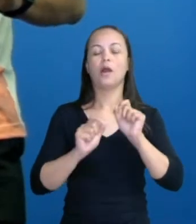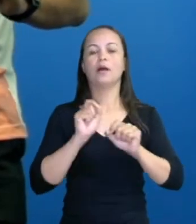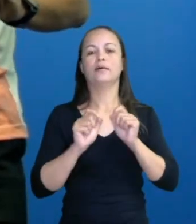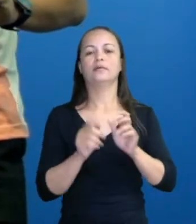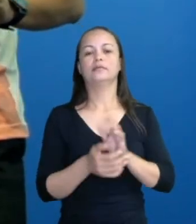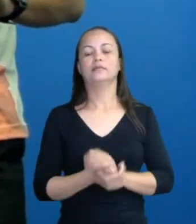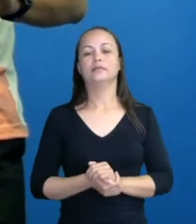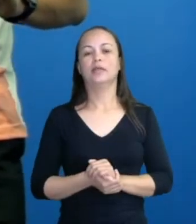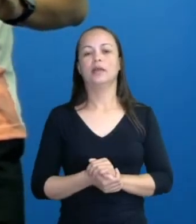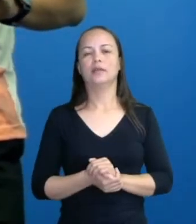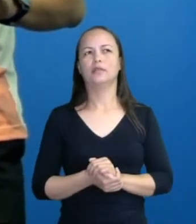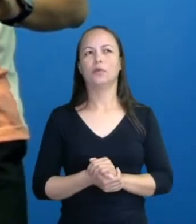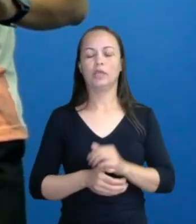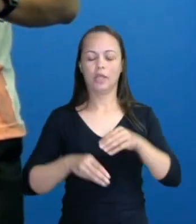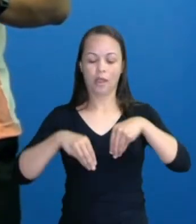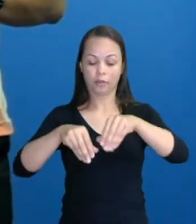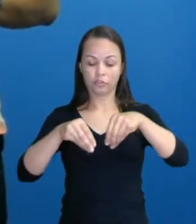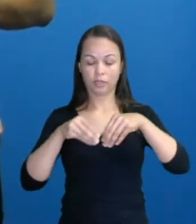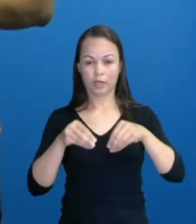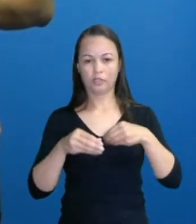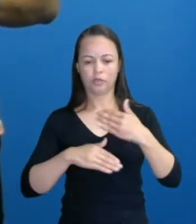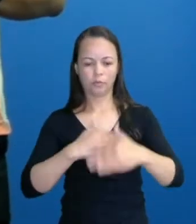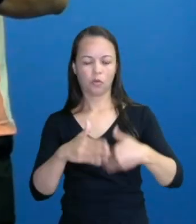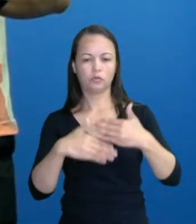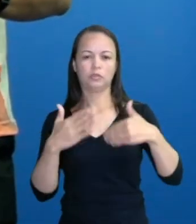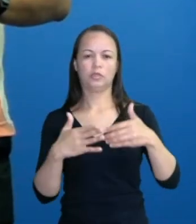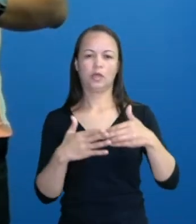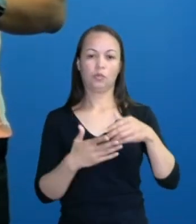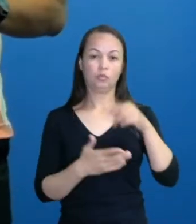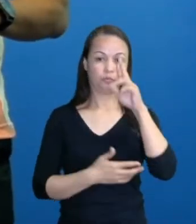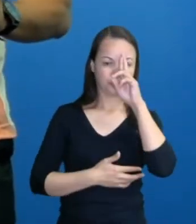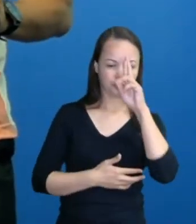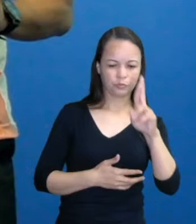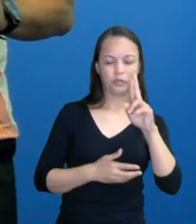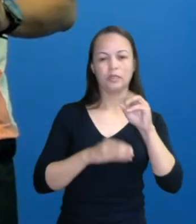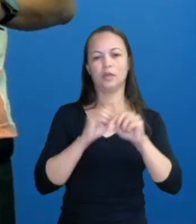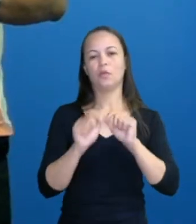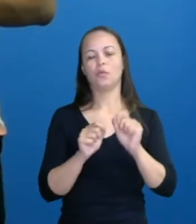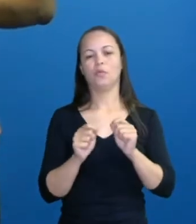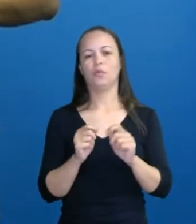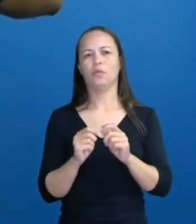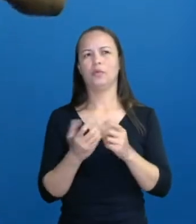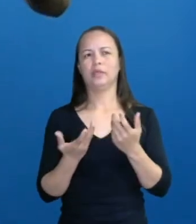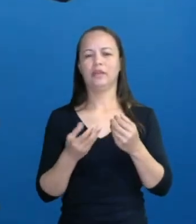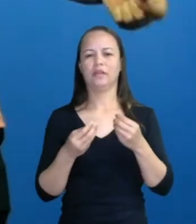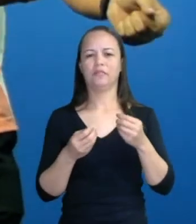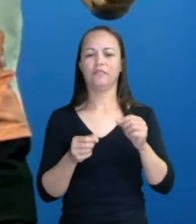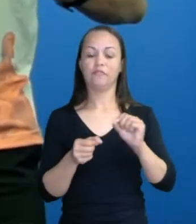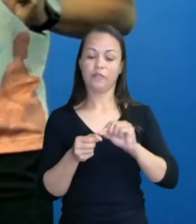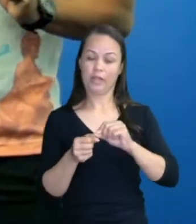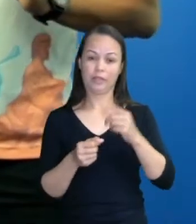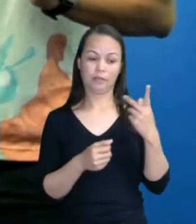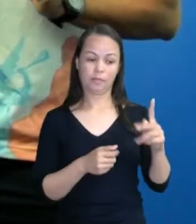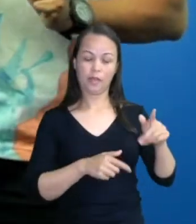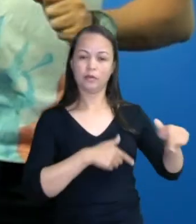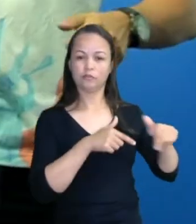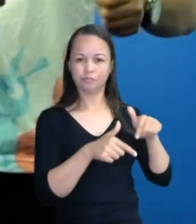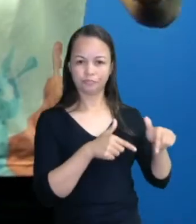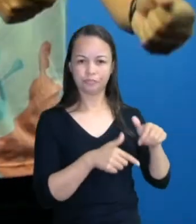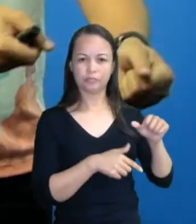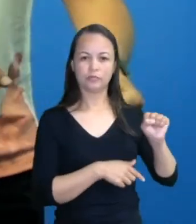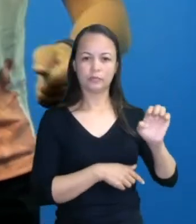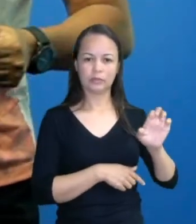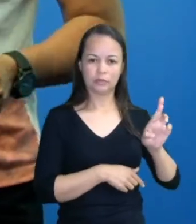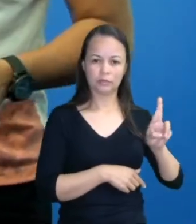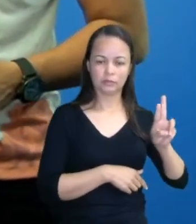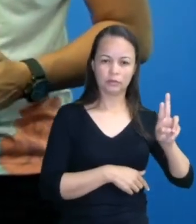que as terras é a produção do senhor, que é feita pelos servos. O senhor não vai para a propriedade para